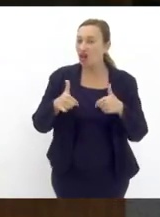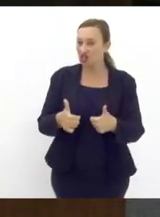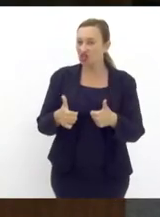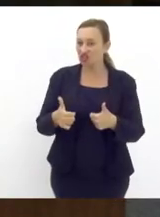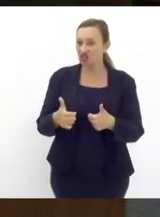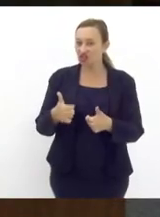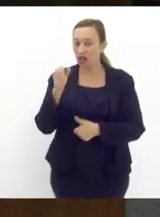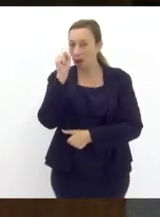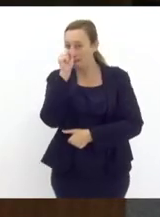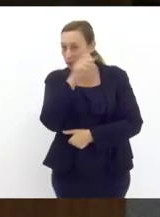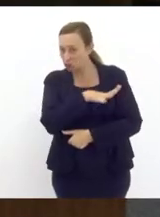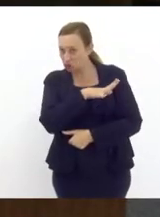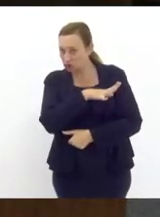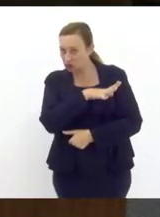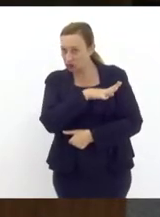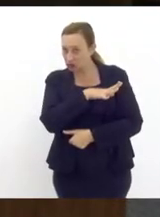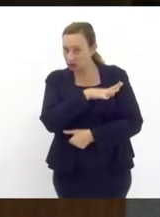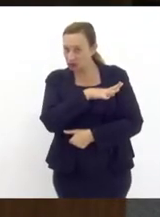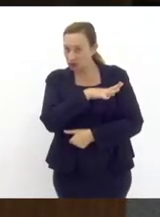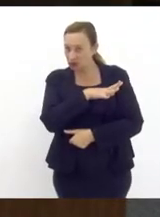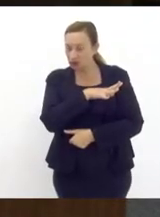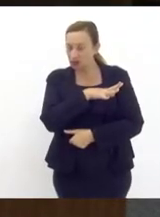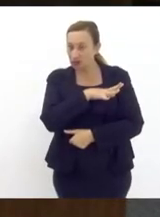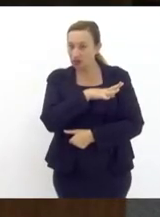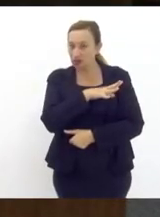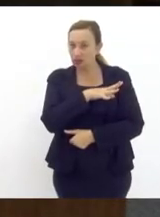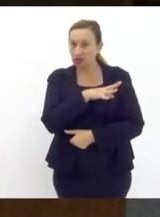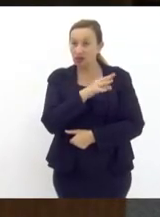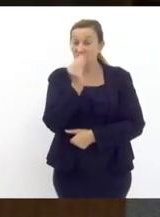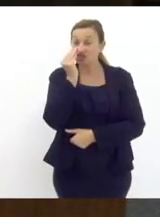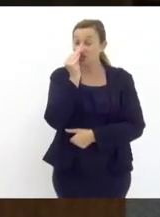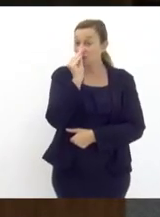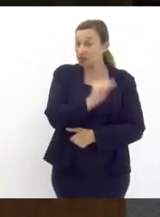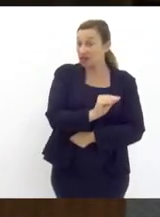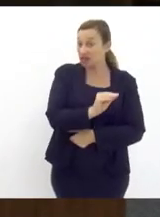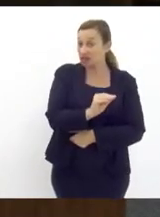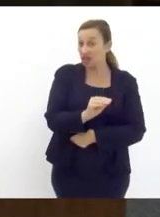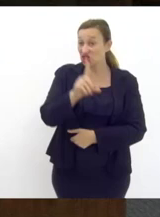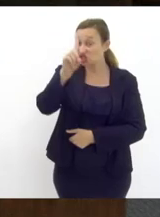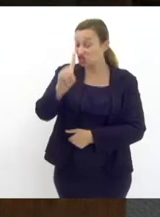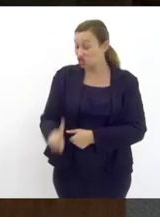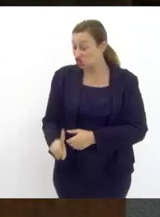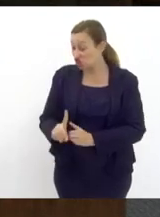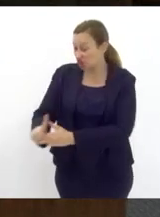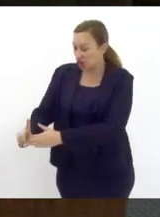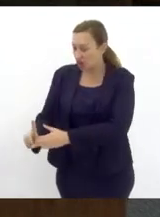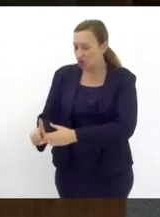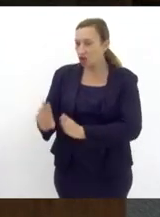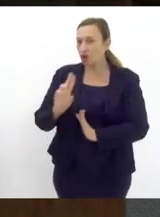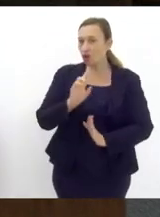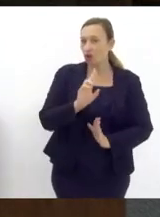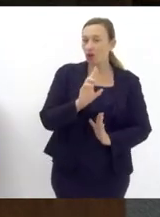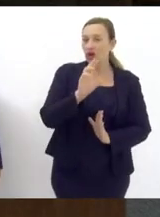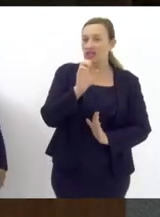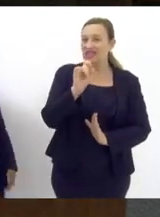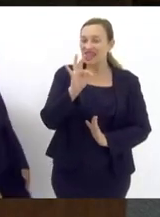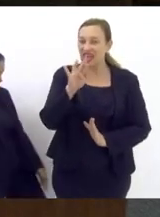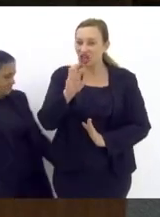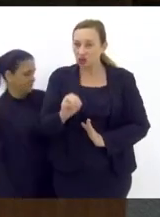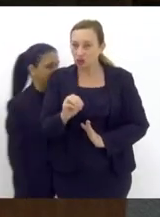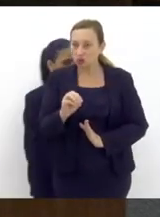abusivas são repugnantes sejam de direita sejam de centro